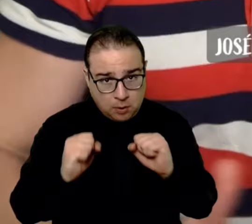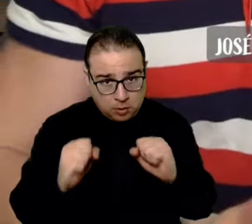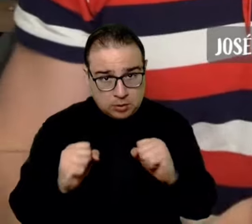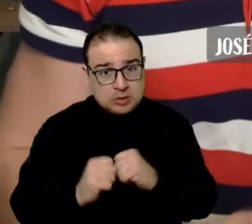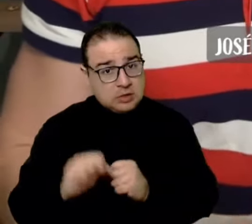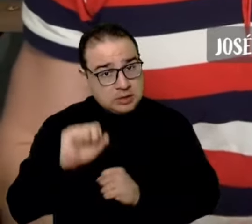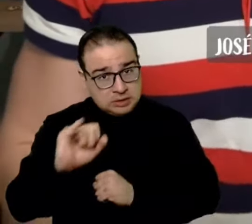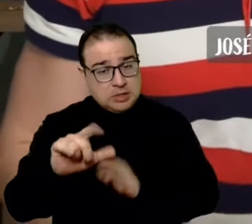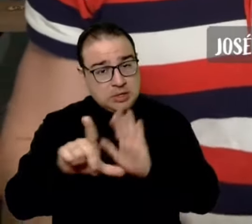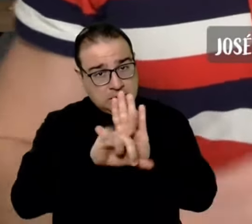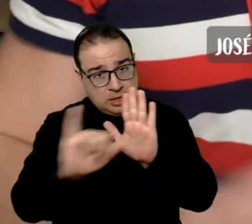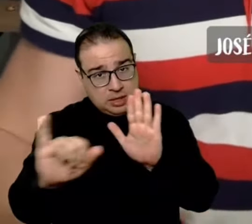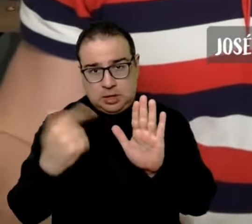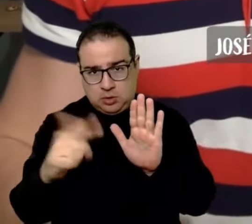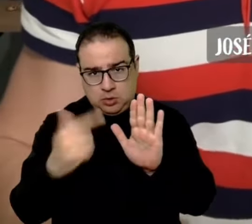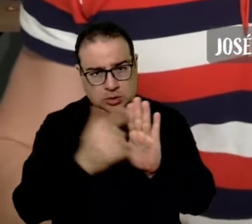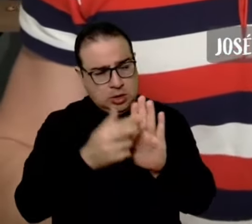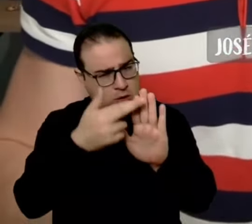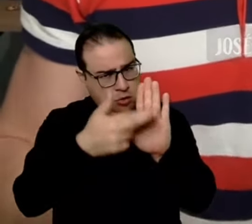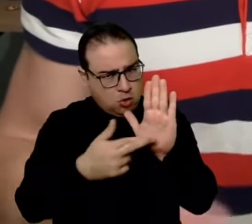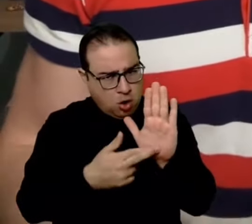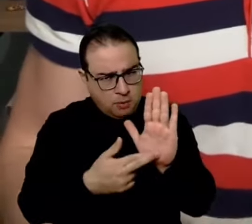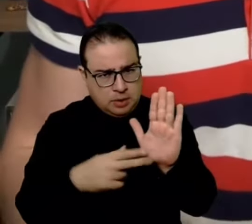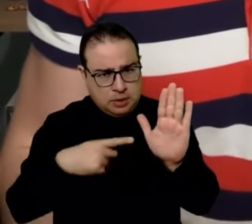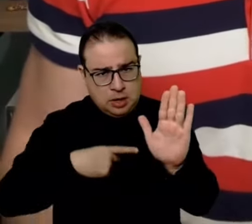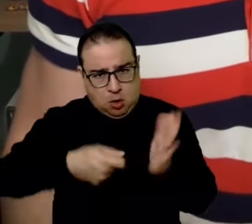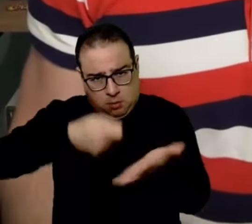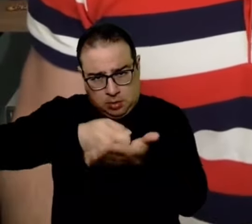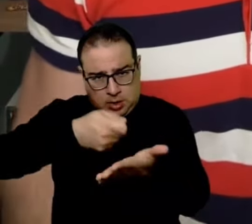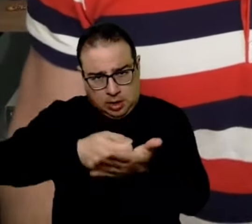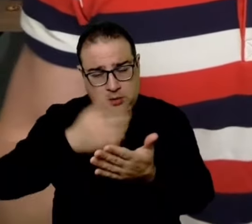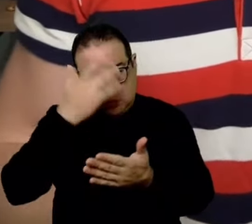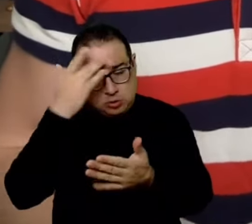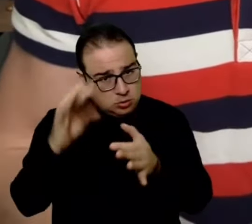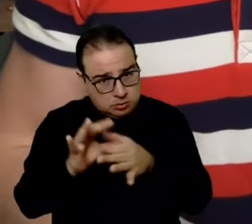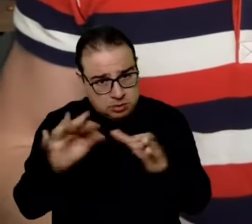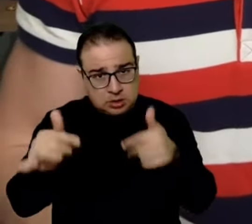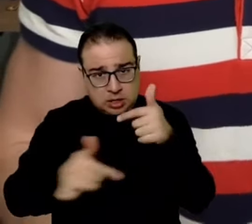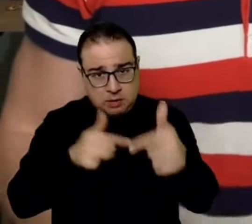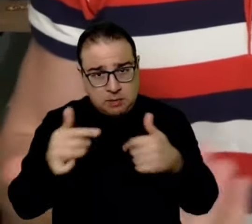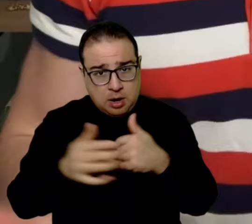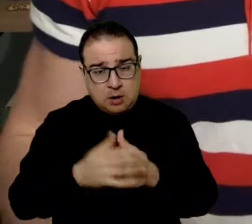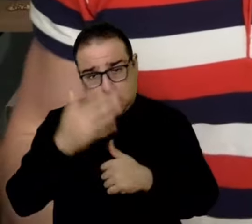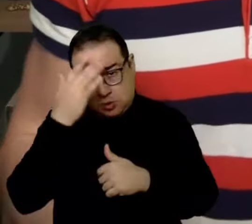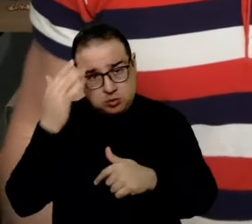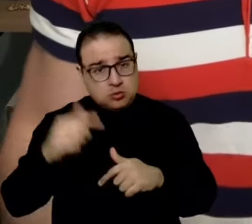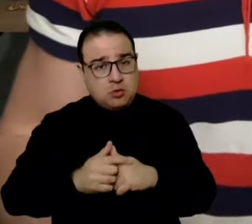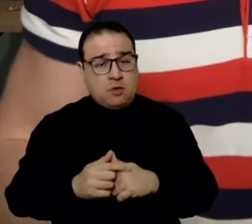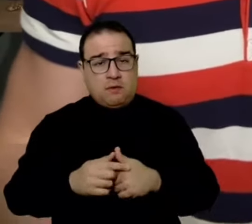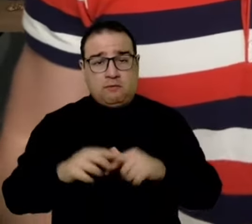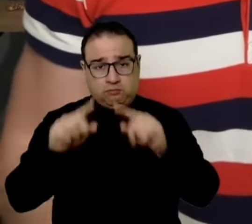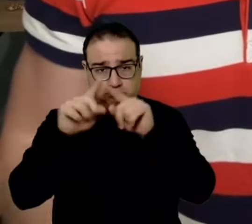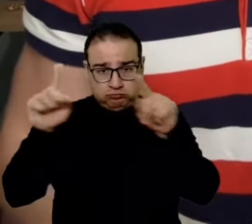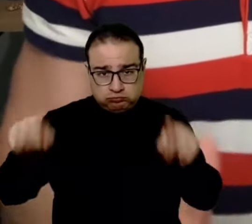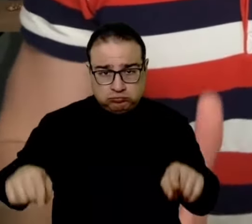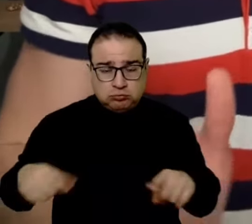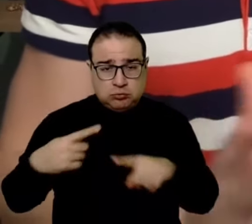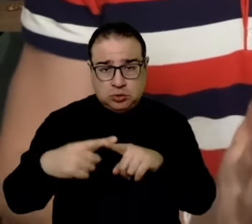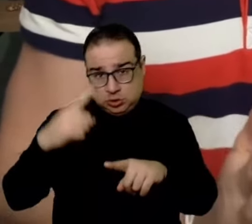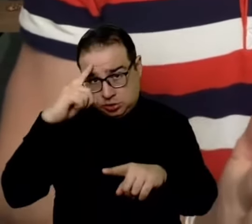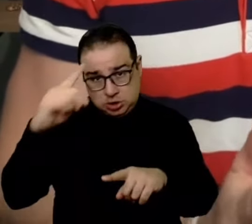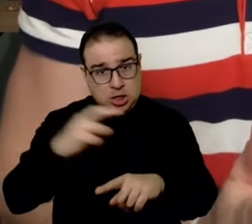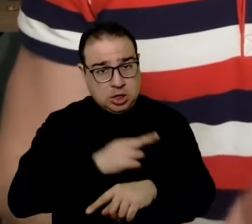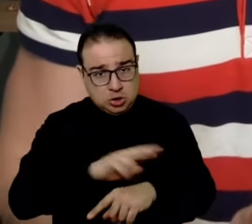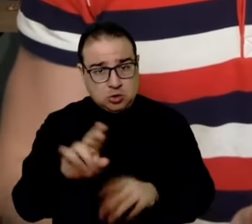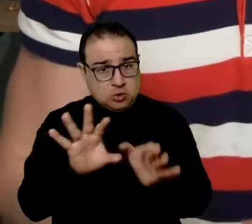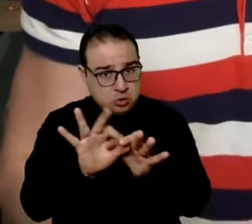Pode, considerando a lei. Não existe nenhuma norma que obrigue o empregador a liberar do trabalho a empregada e o empregado por causa de